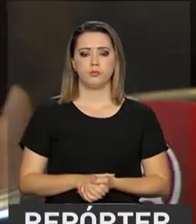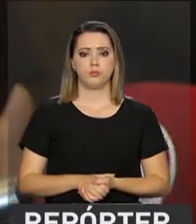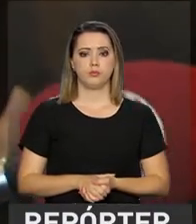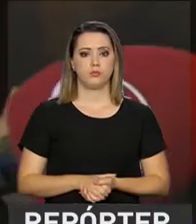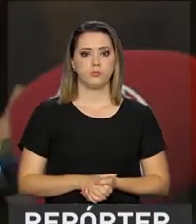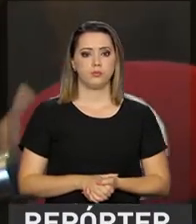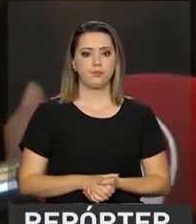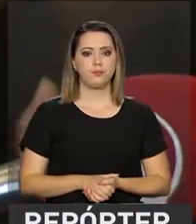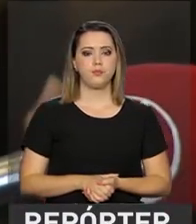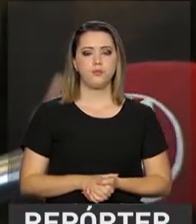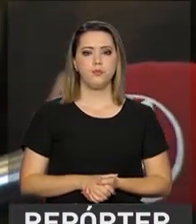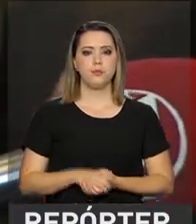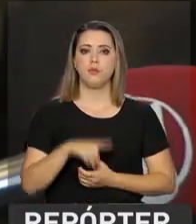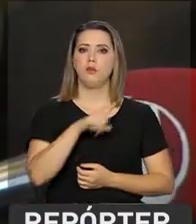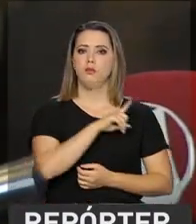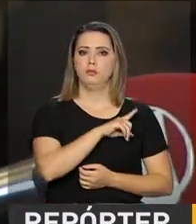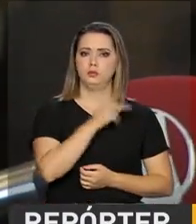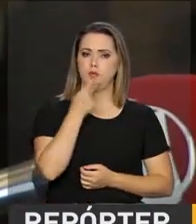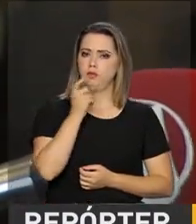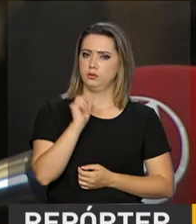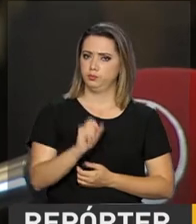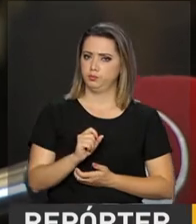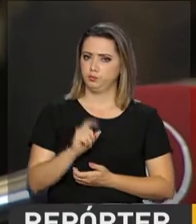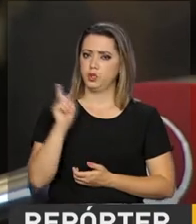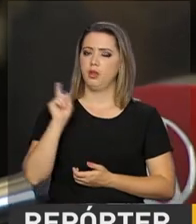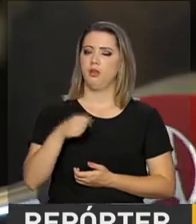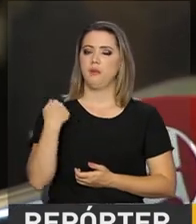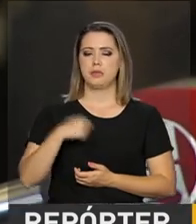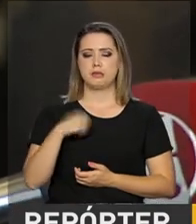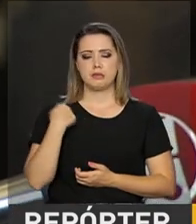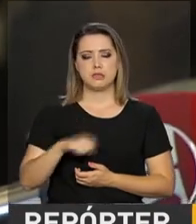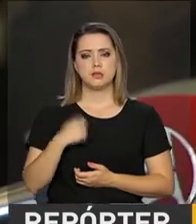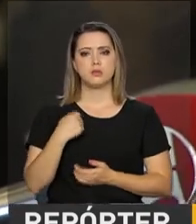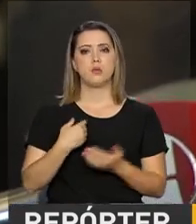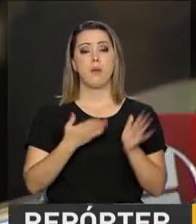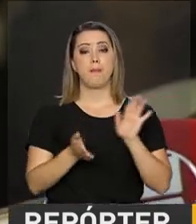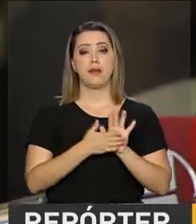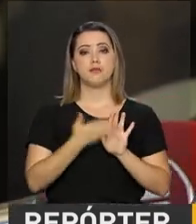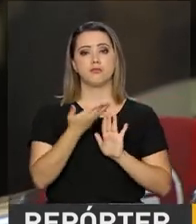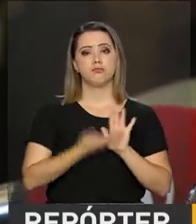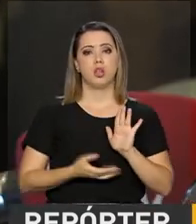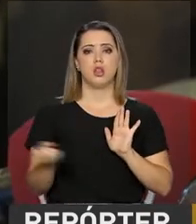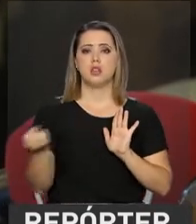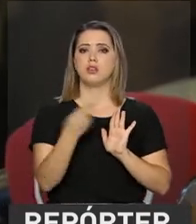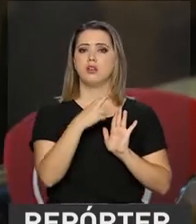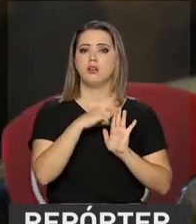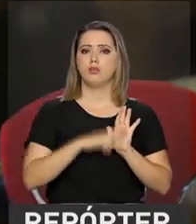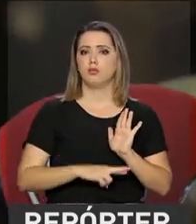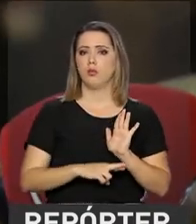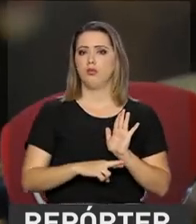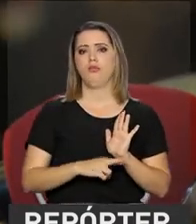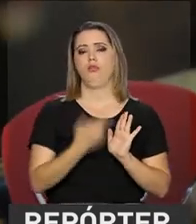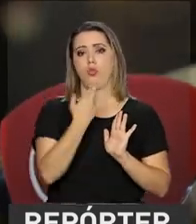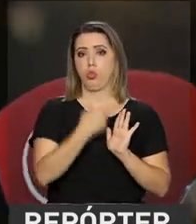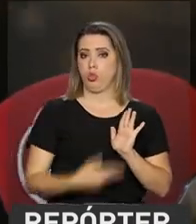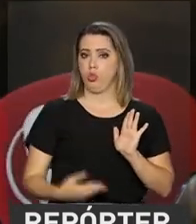Deverá ser apresentado um outro relatório visando, por um outro deputado,